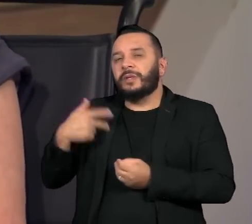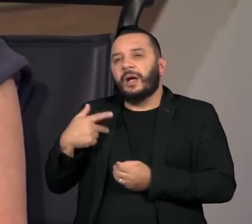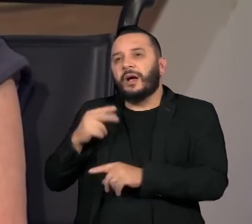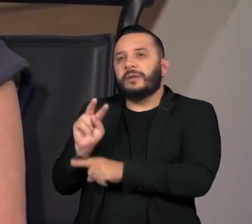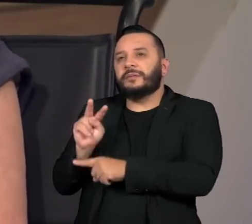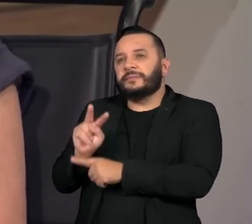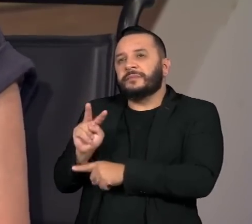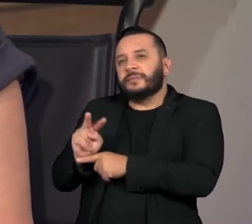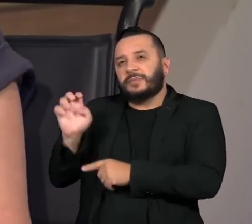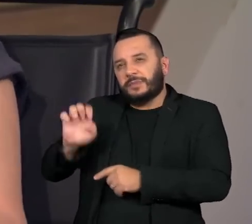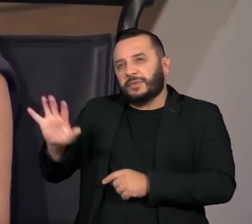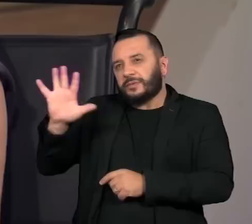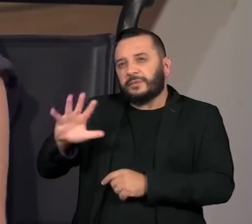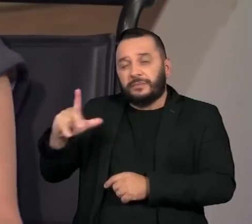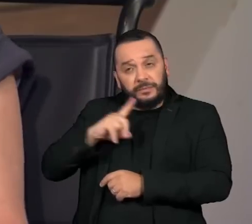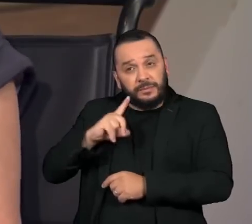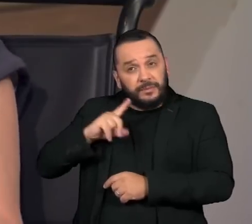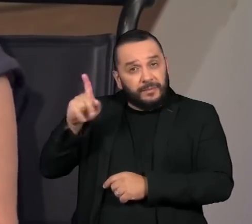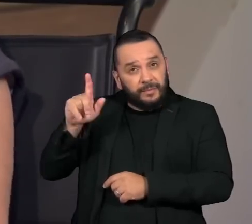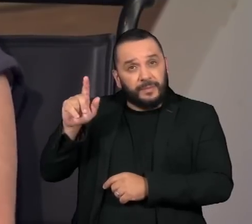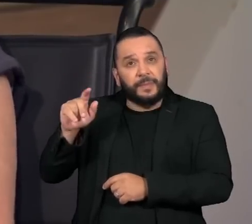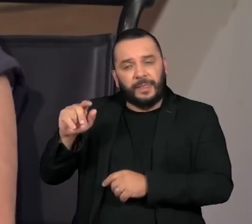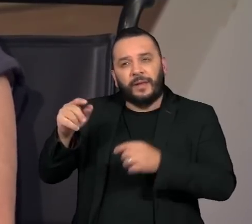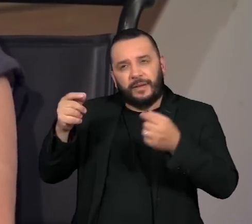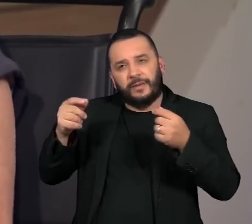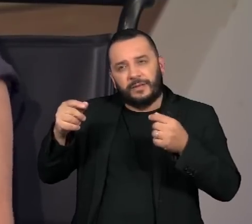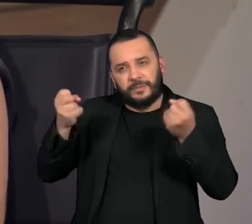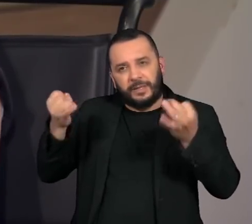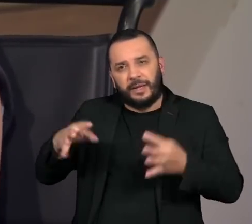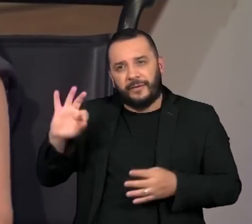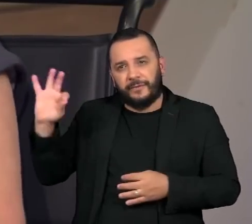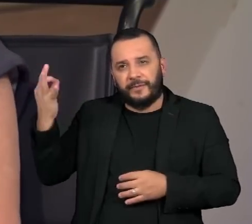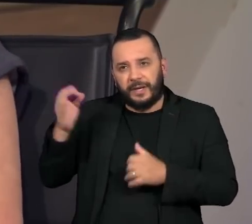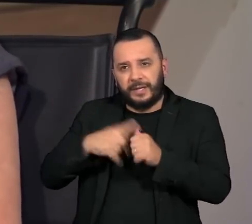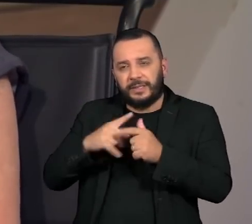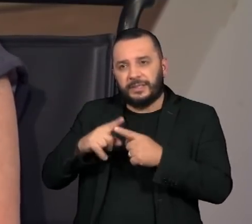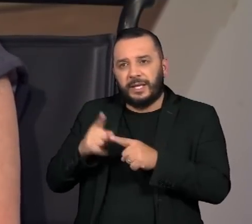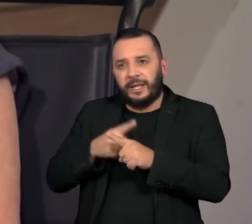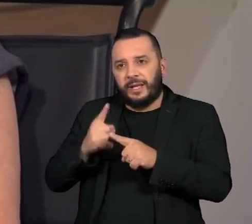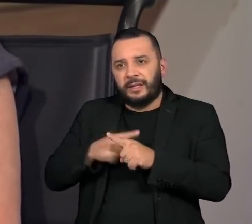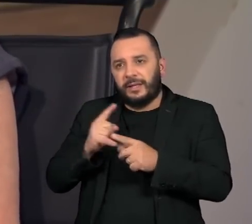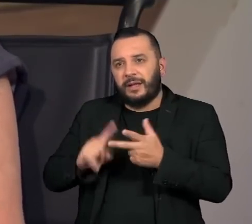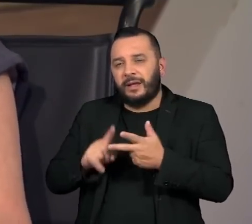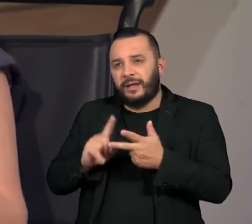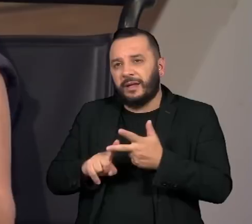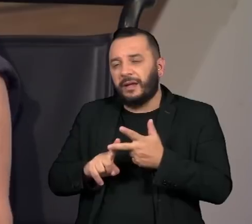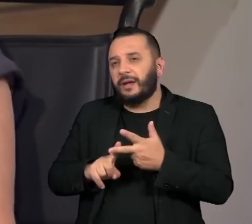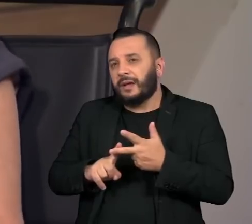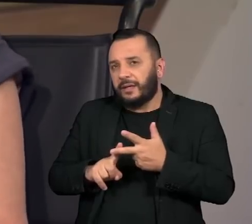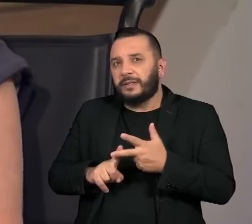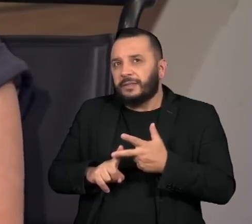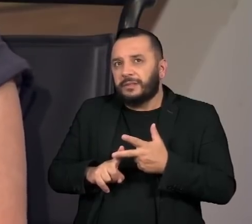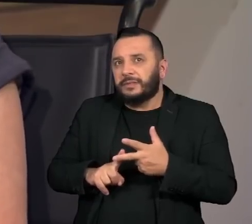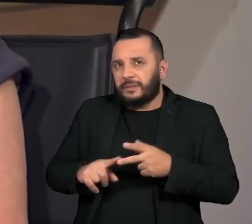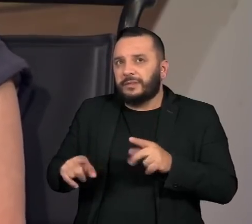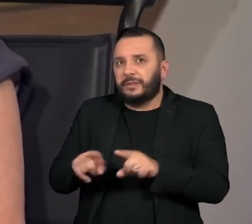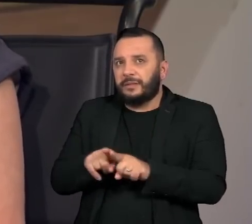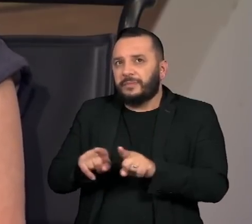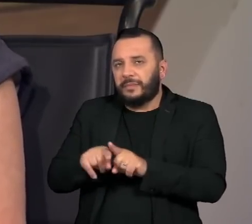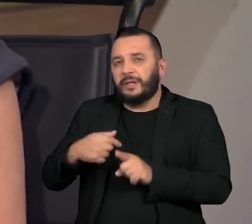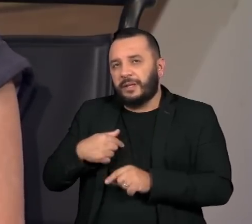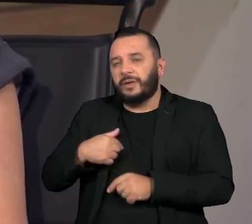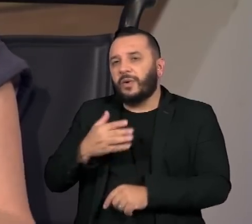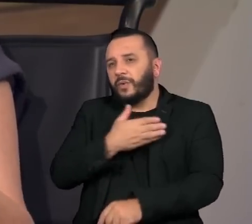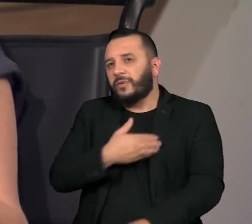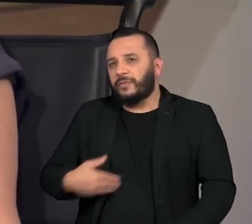já há um desgaste. Eu mencionei França, Inglaterra, mas a gente pode mencionar também, por exemplo, a ascensão de um governo de